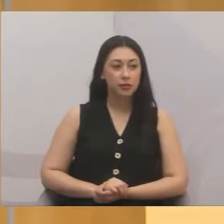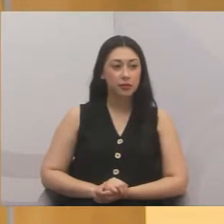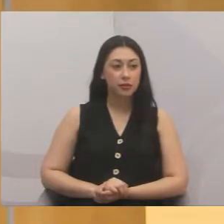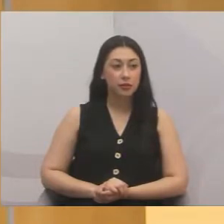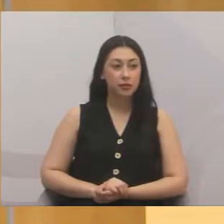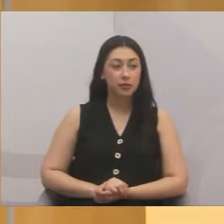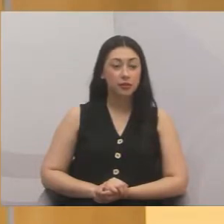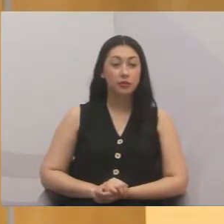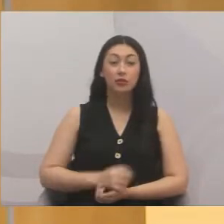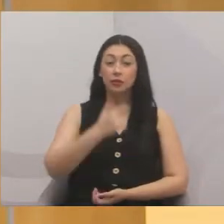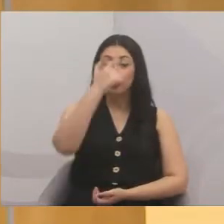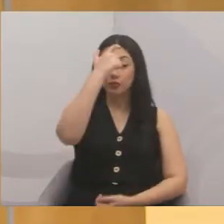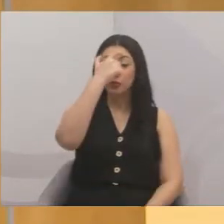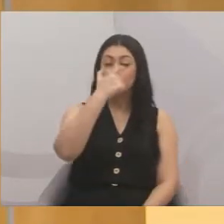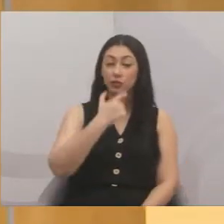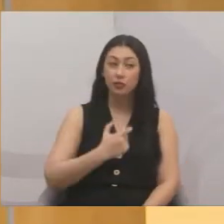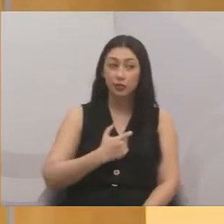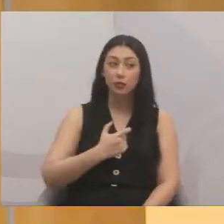Sou uma